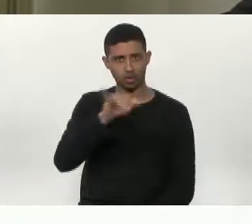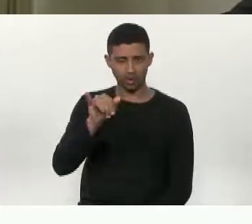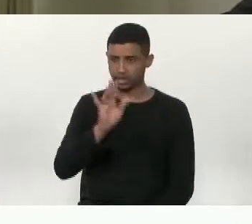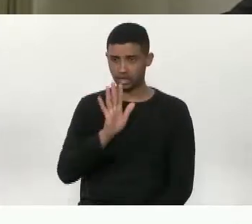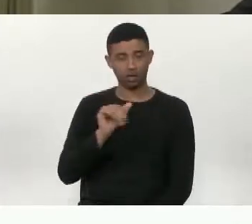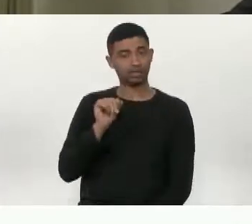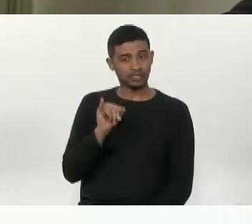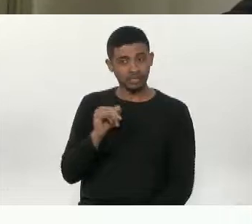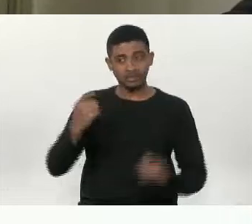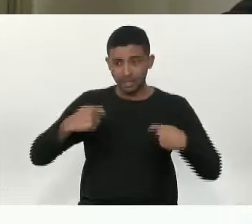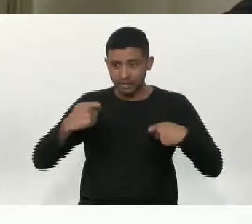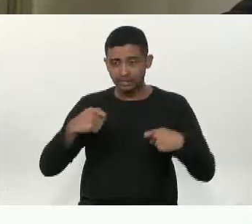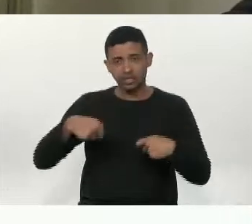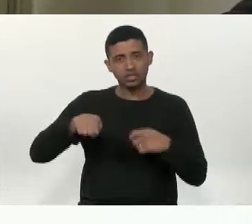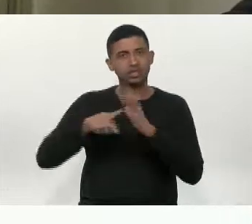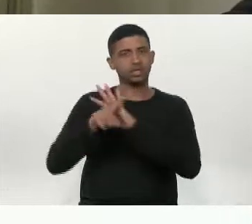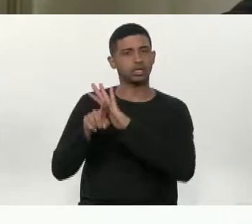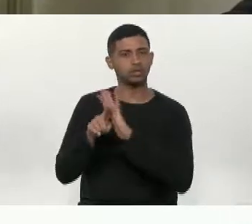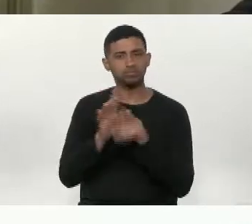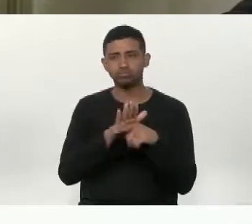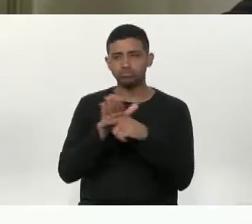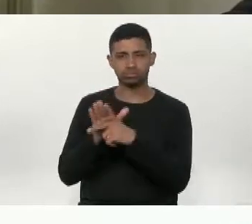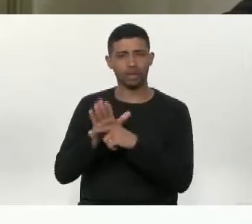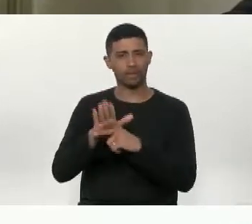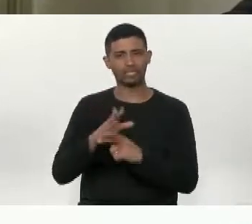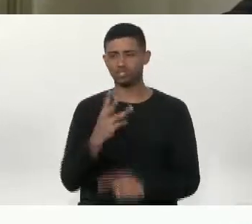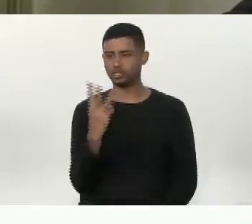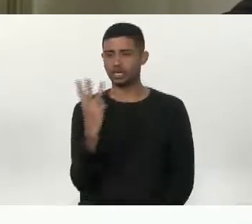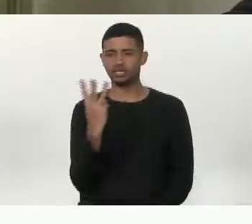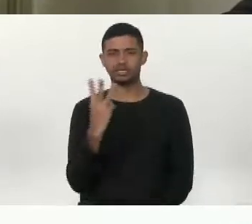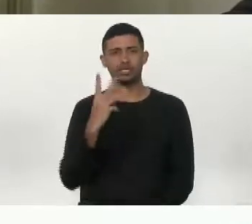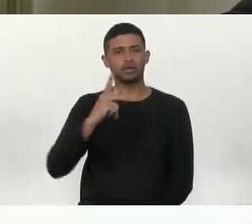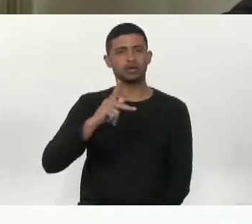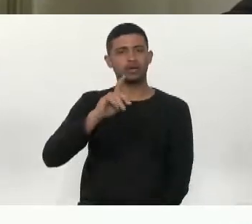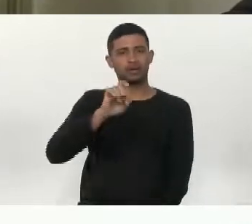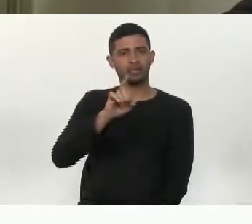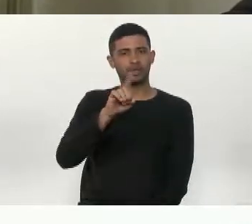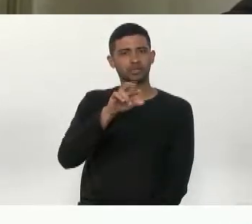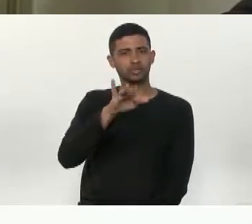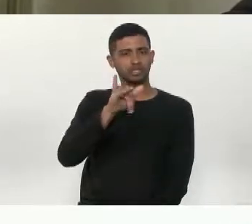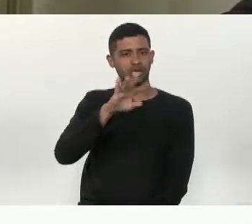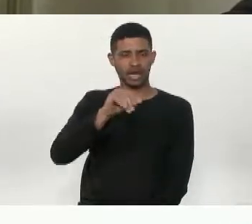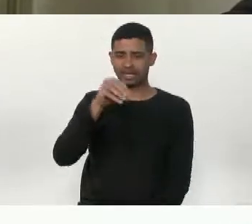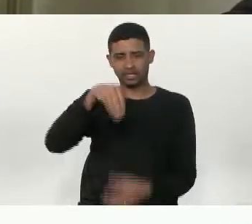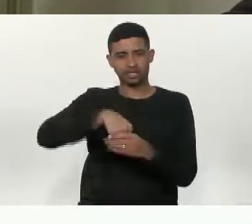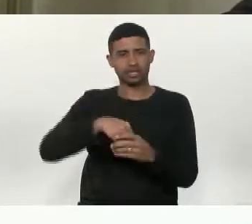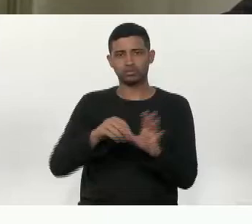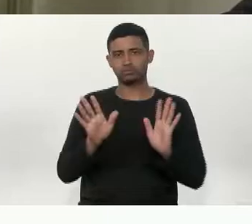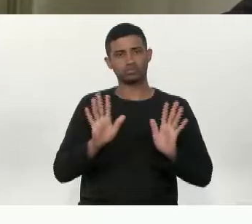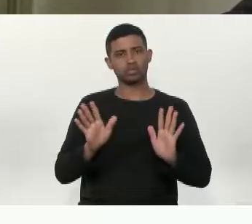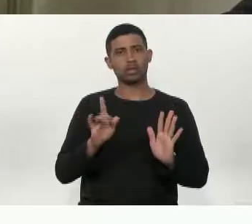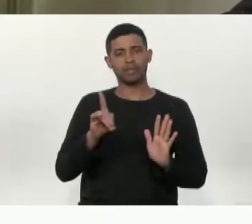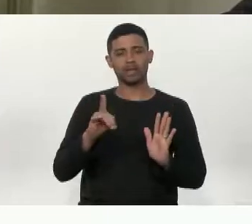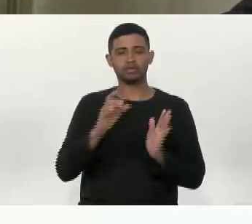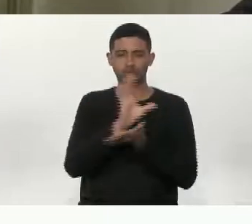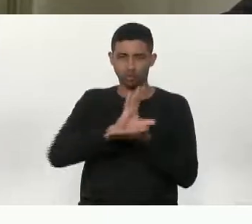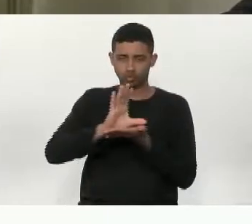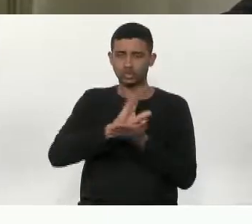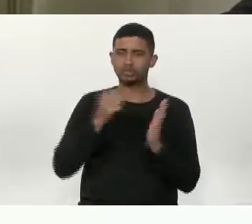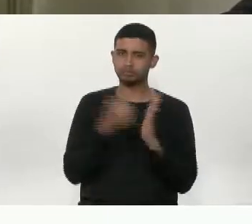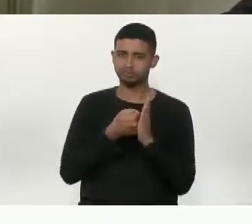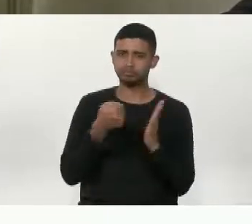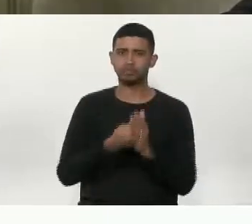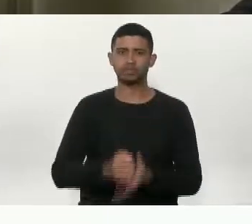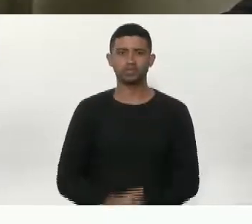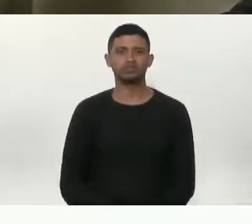houvesse necessidade, mas não tinha um terceiro pediatra, digamos, dentro da UI, especificamente. Essa foi a exigência do CREMERJ. Por isso